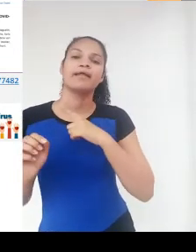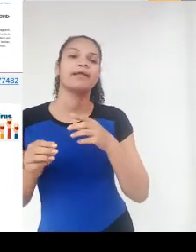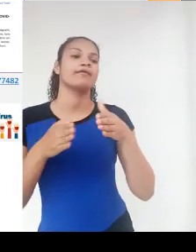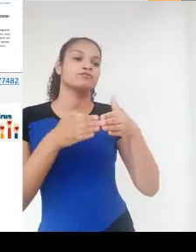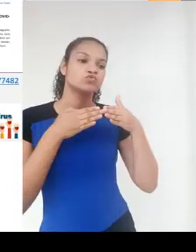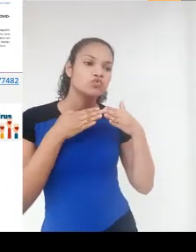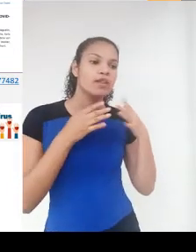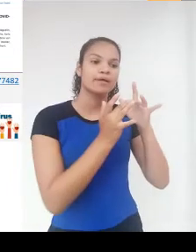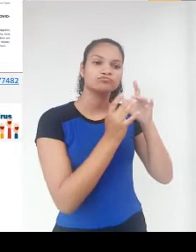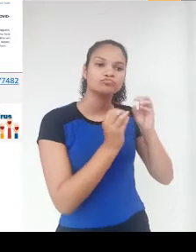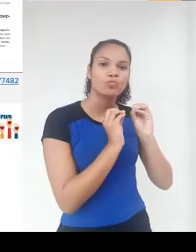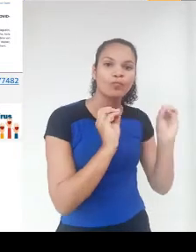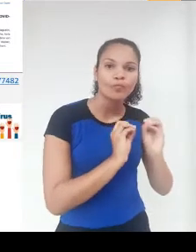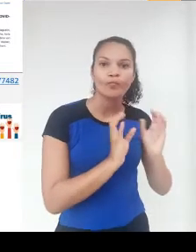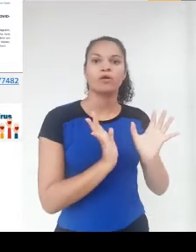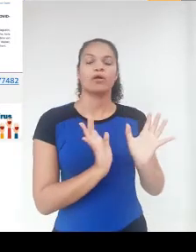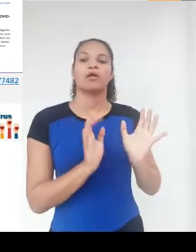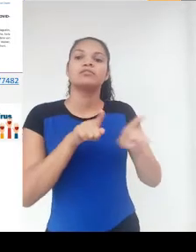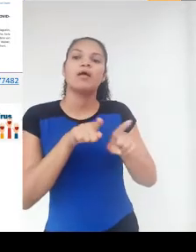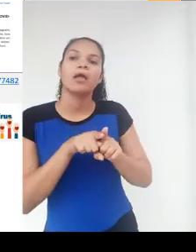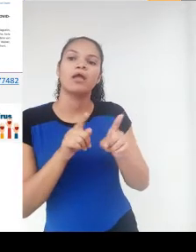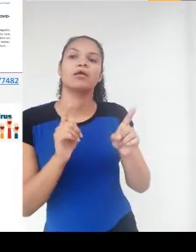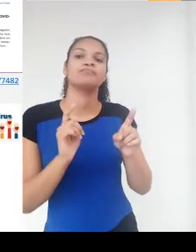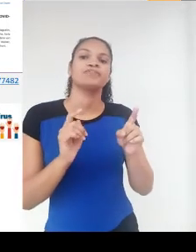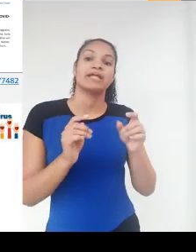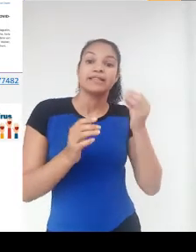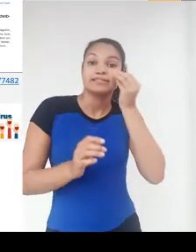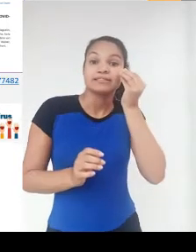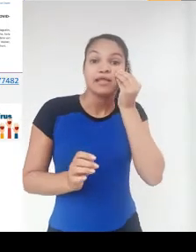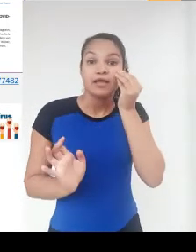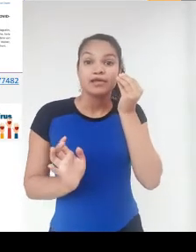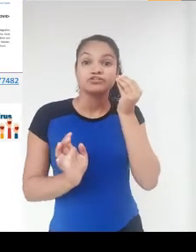por testes, não só fazer teste com as pessoas que estão